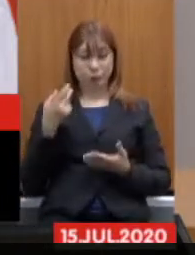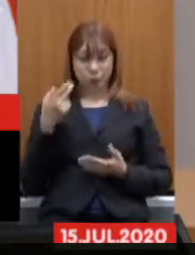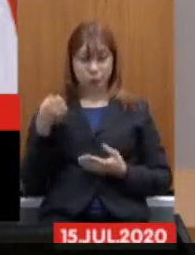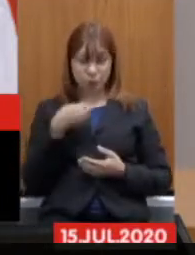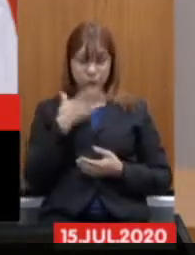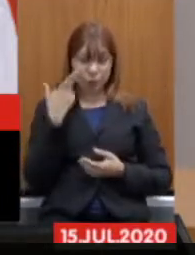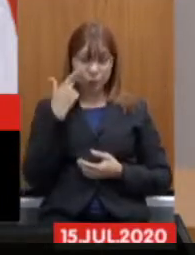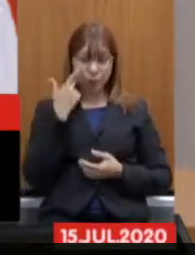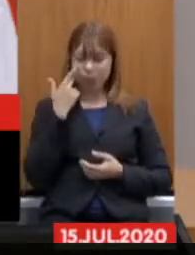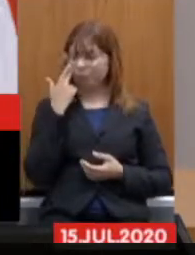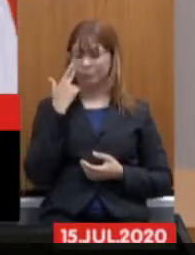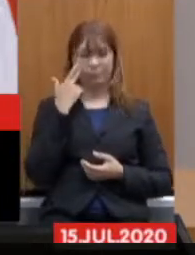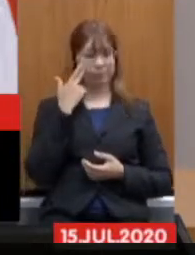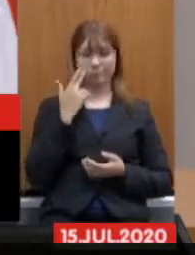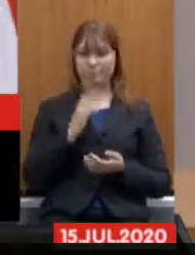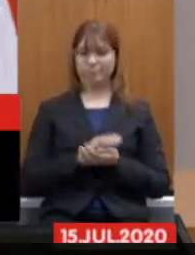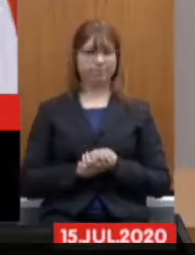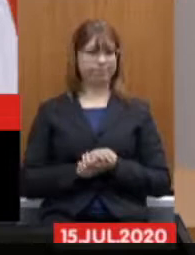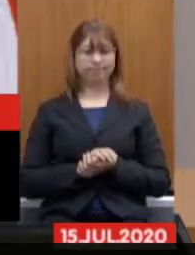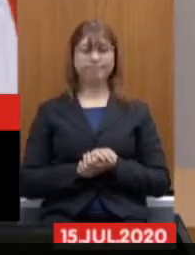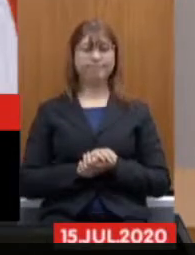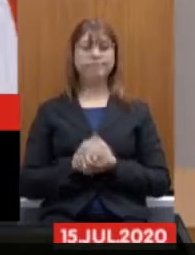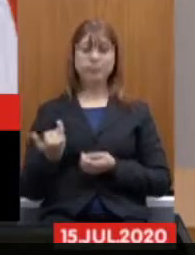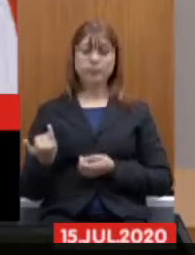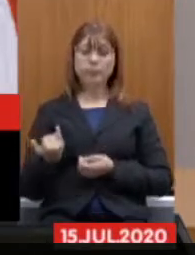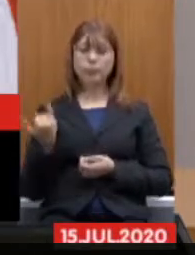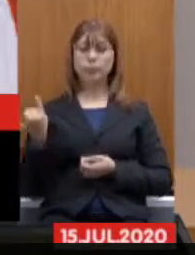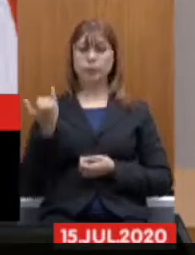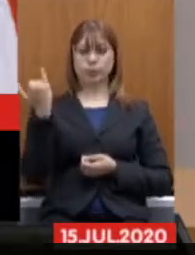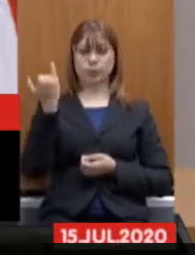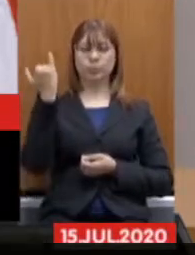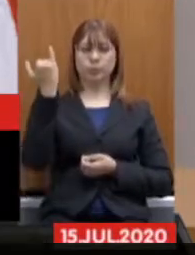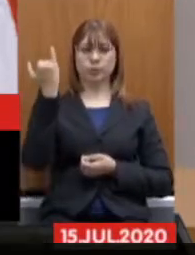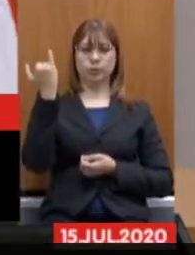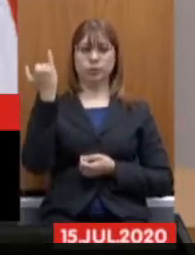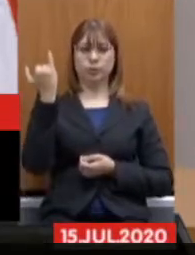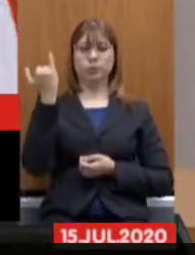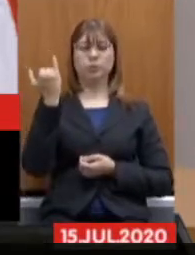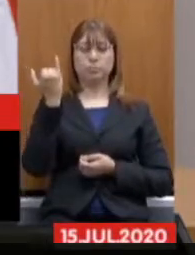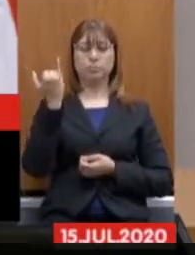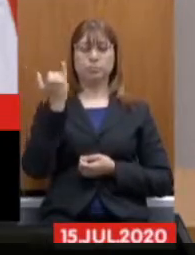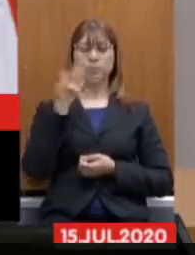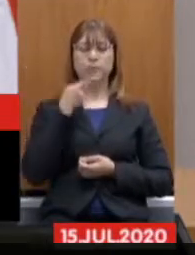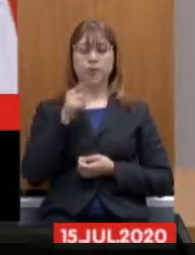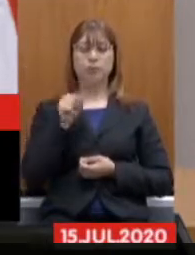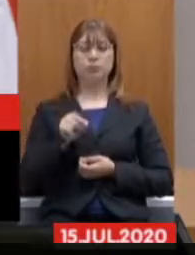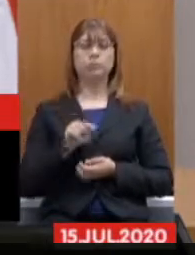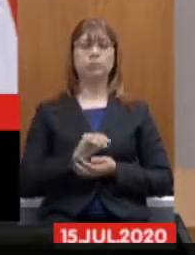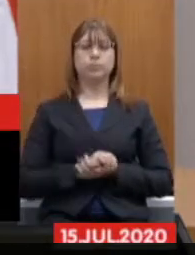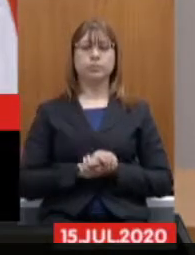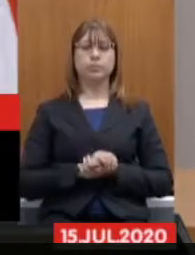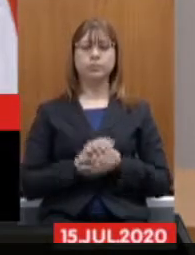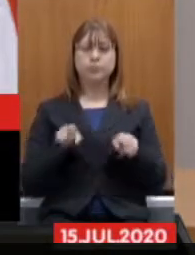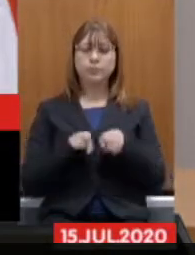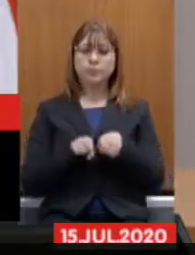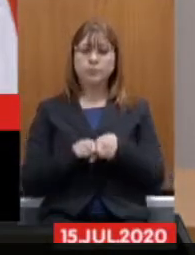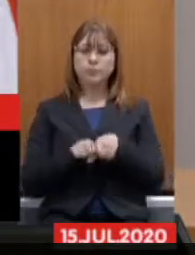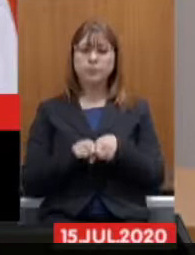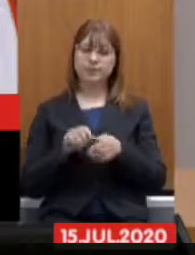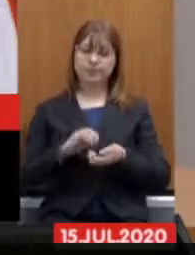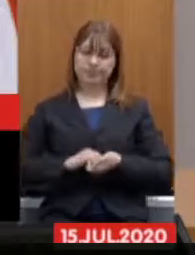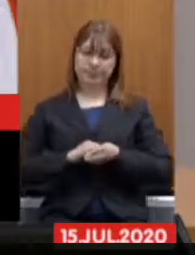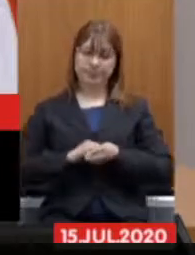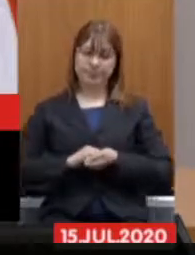normal bom então é importante que a gente registre isso gostaria também de